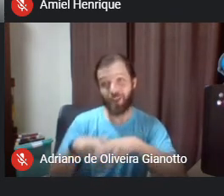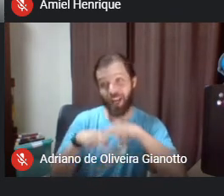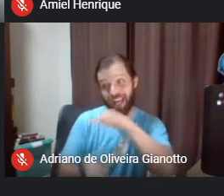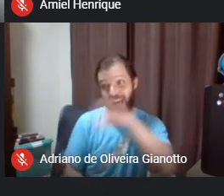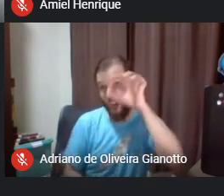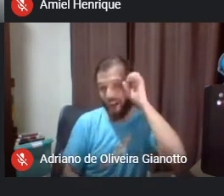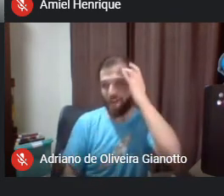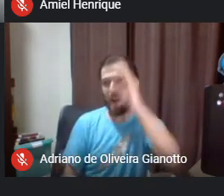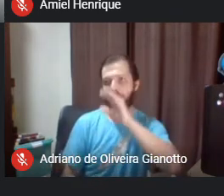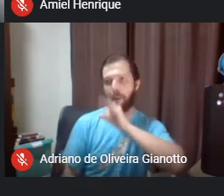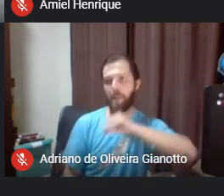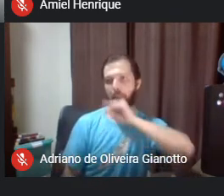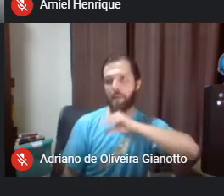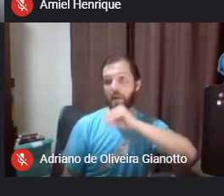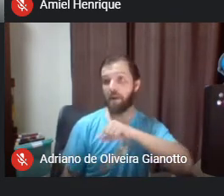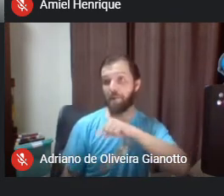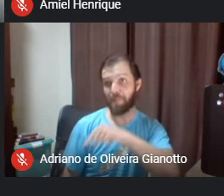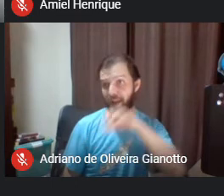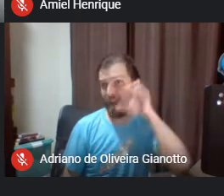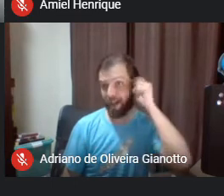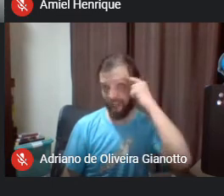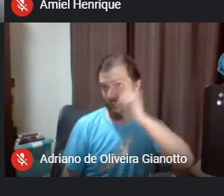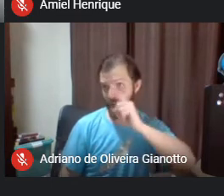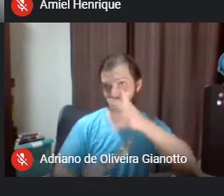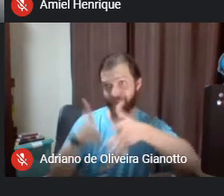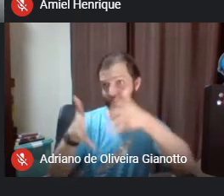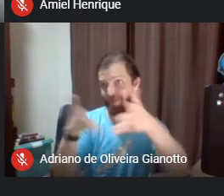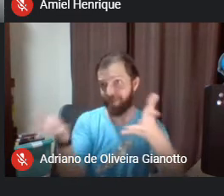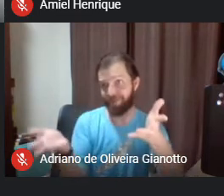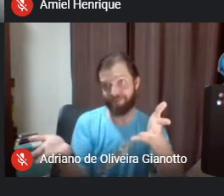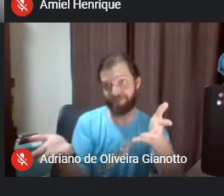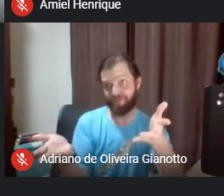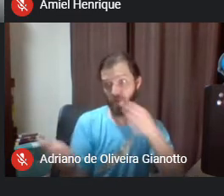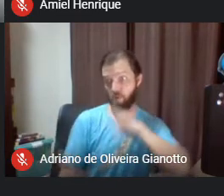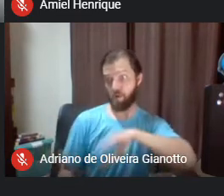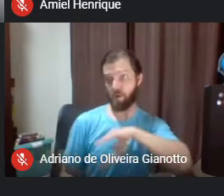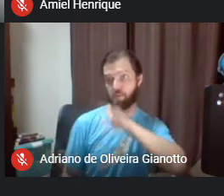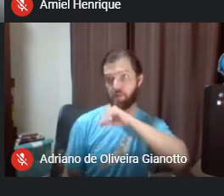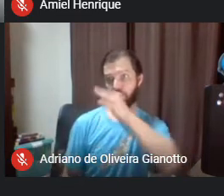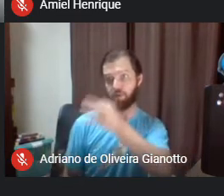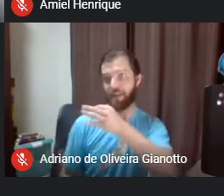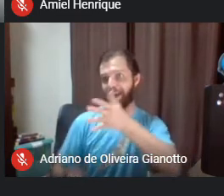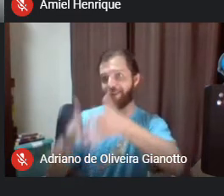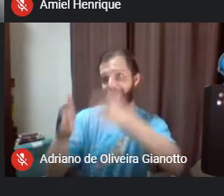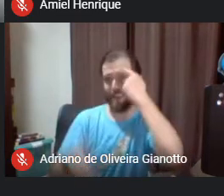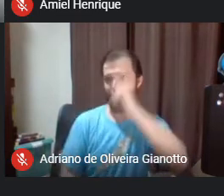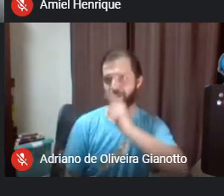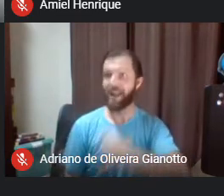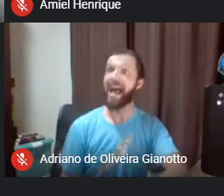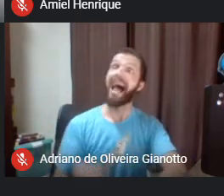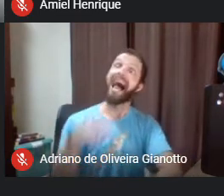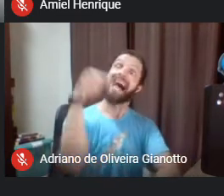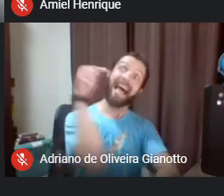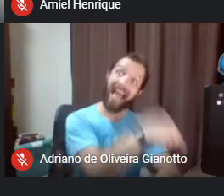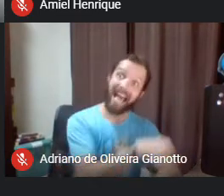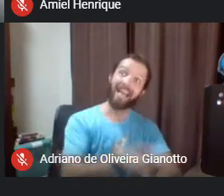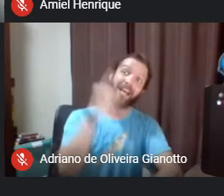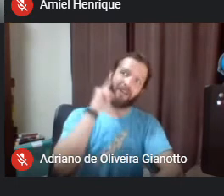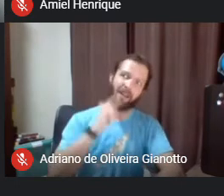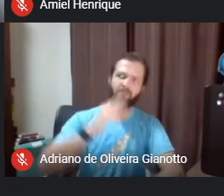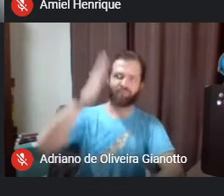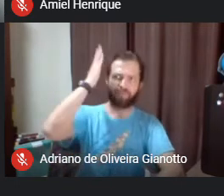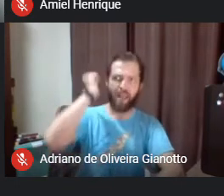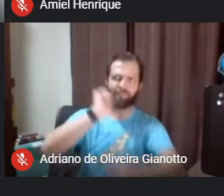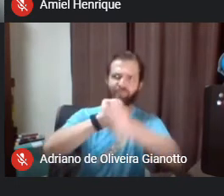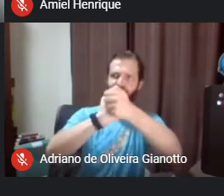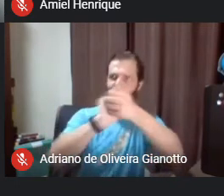bastante problemas quanto a isso. Né? Às vezes o ouvinte acha, é fácil. Às vezes ele sabe muito bem Libras, mas não